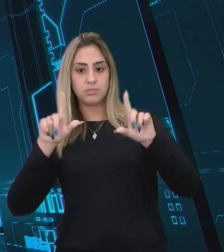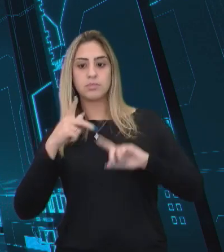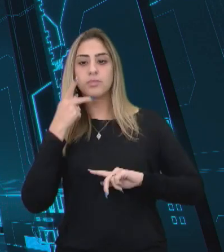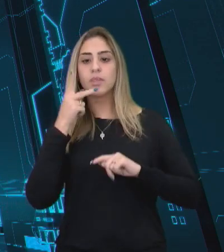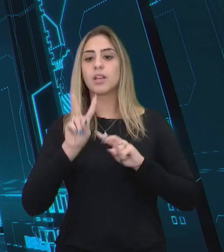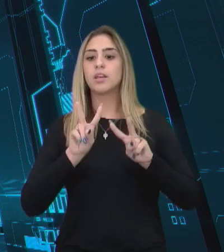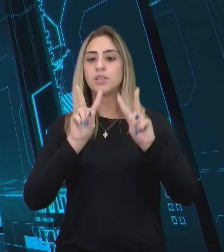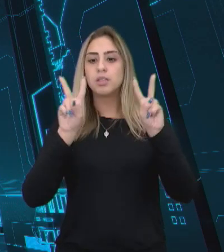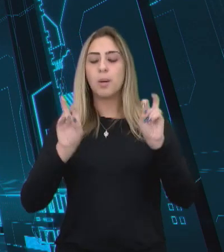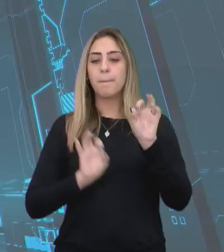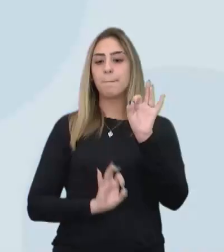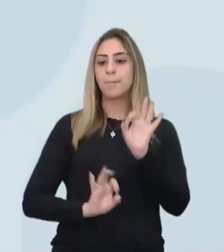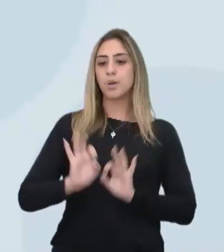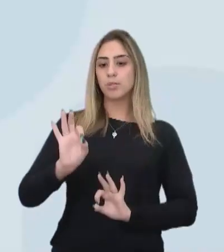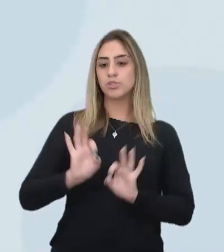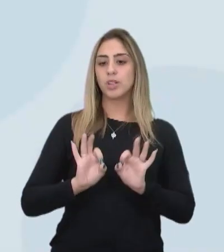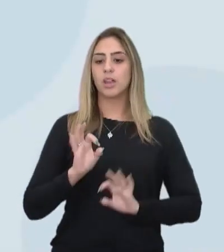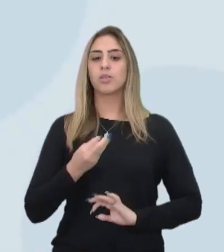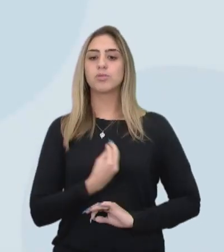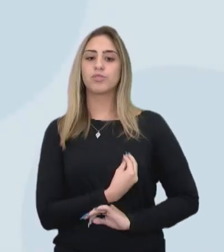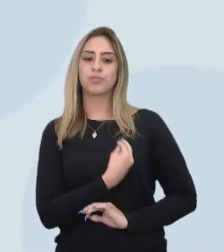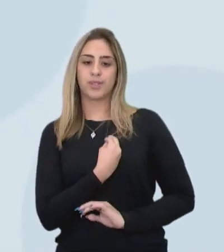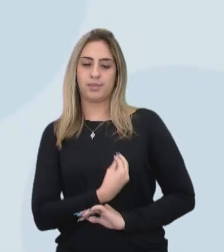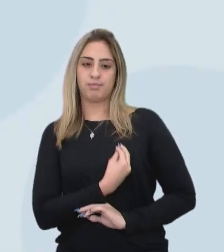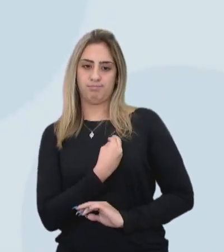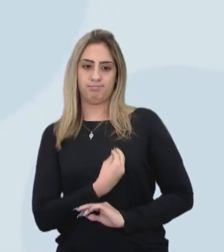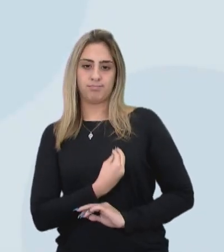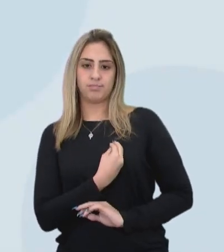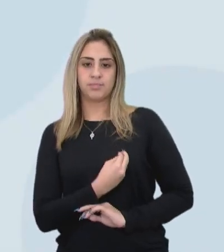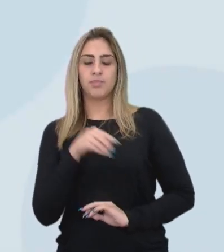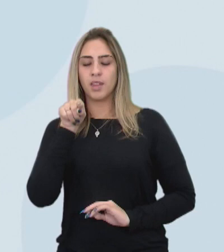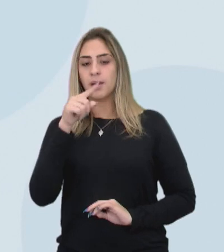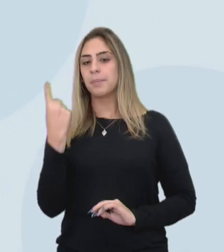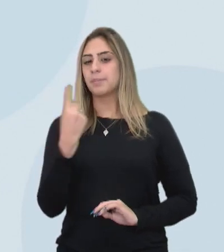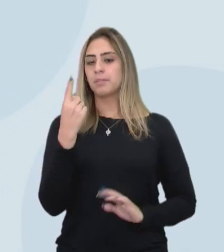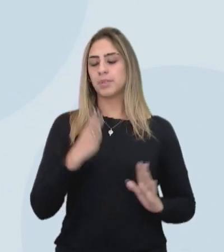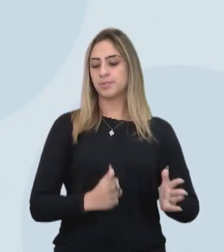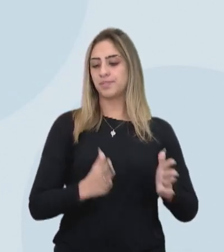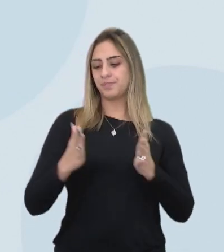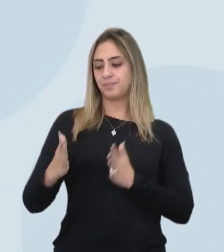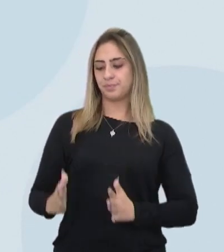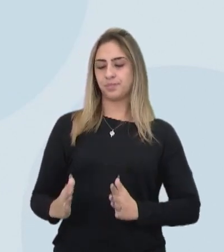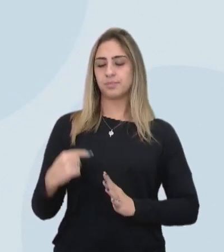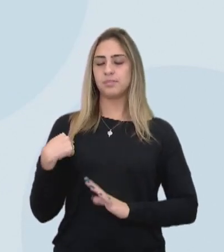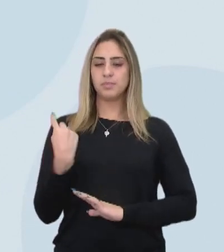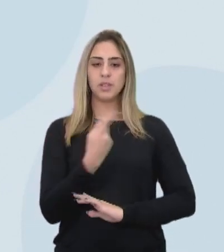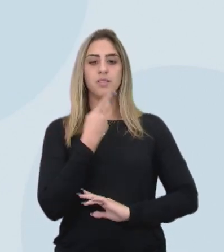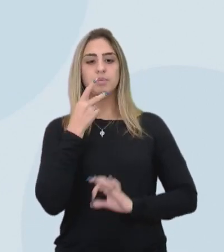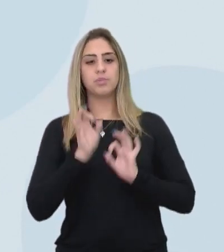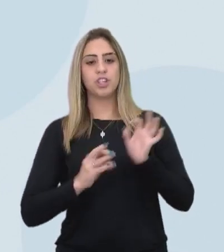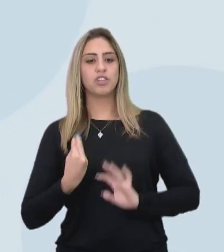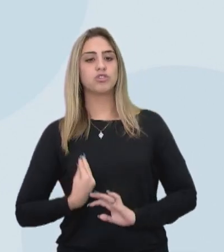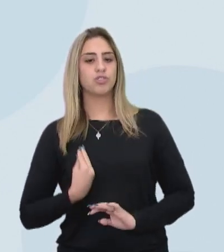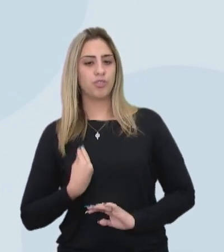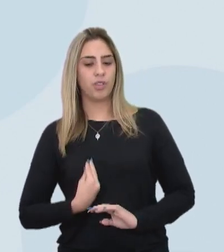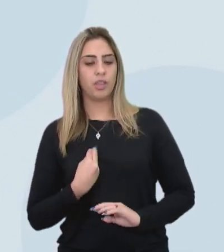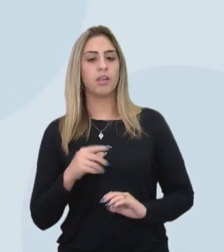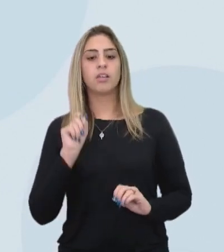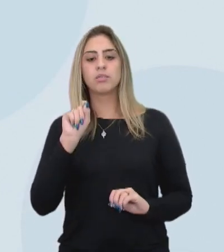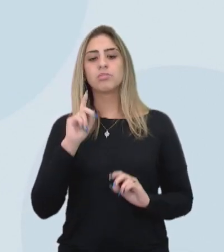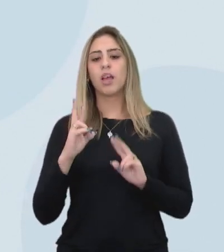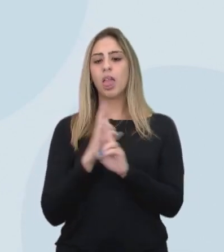falar sobre projeto de vida. É a primeira parte dessa fase aí que nós vamos falar sobre projeto de vida que